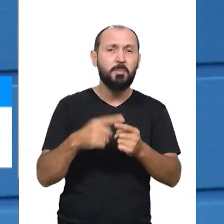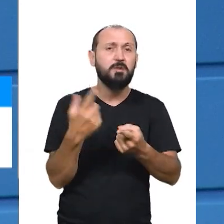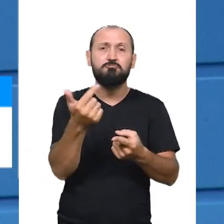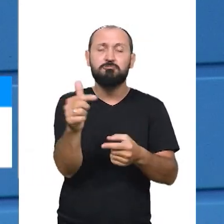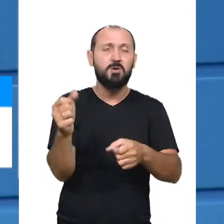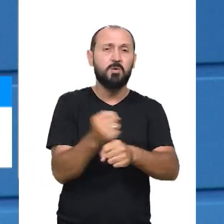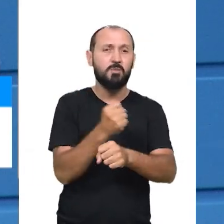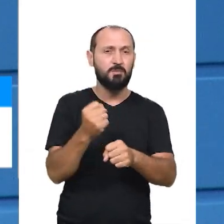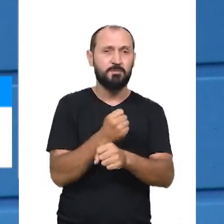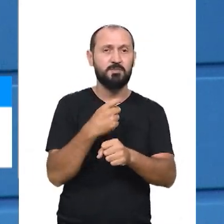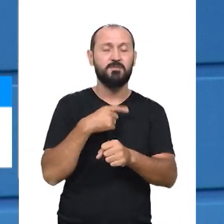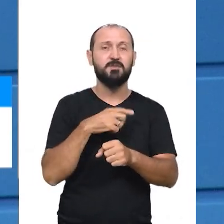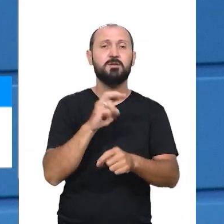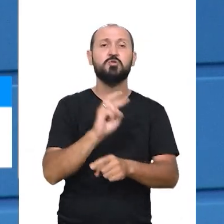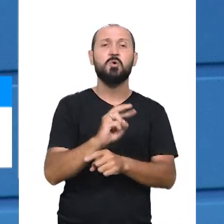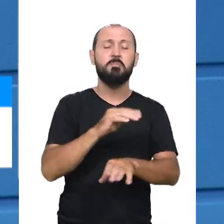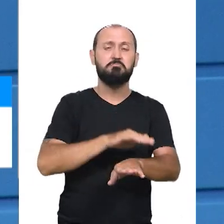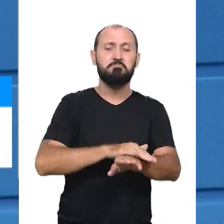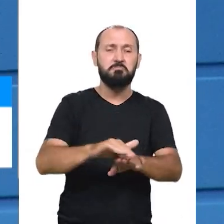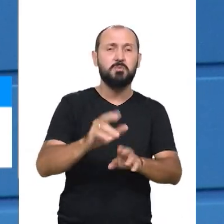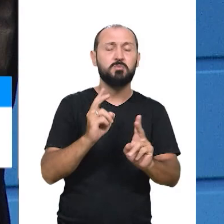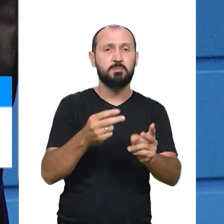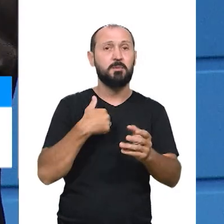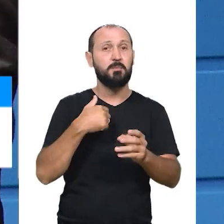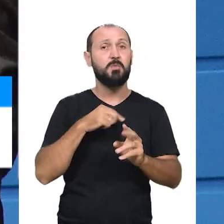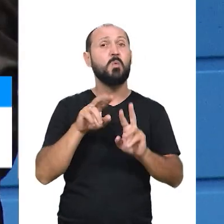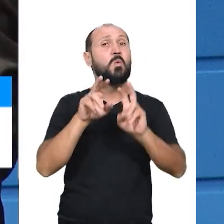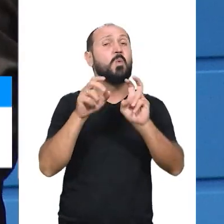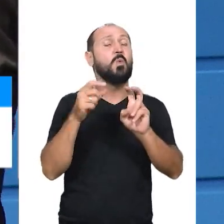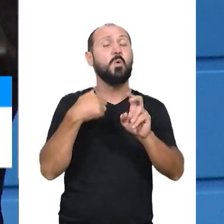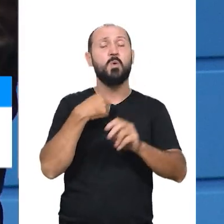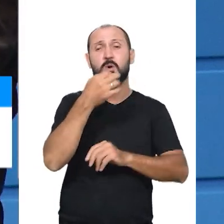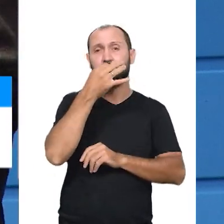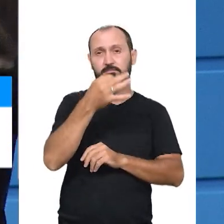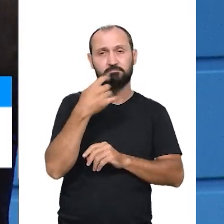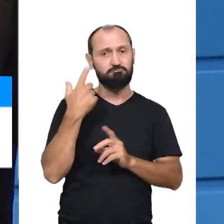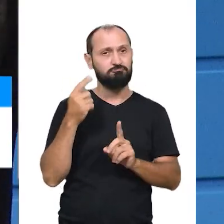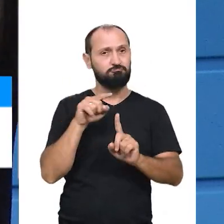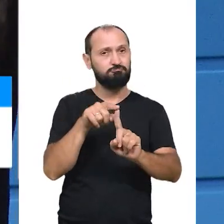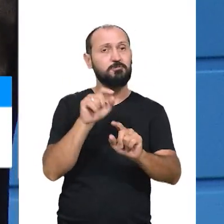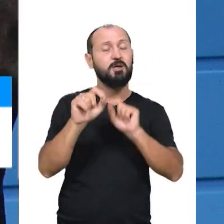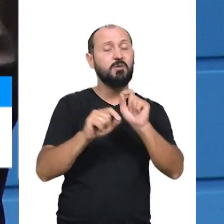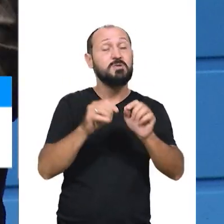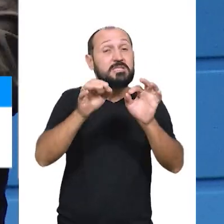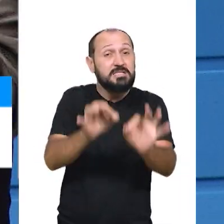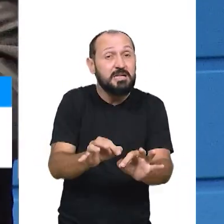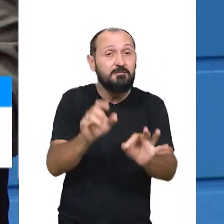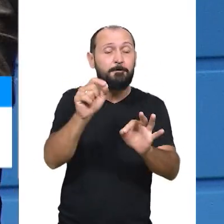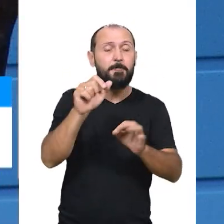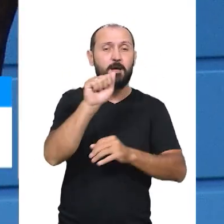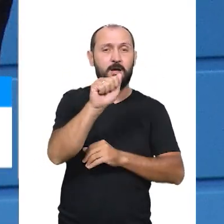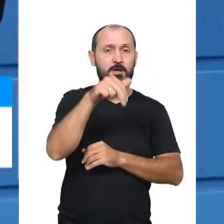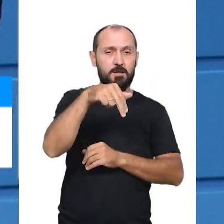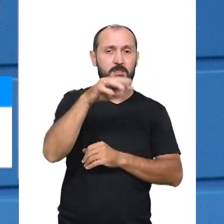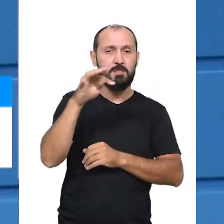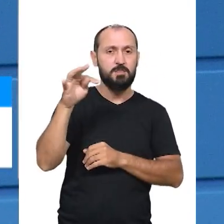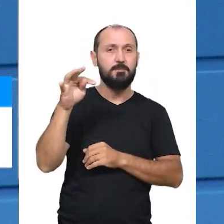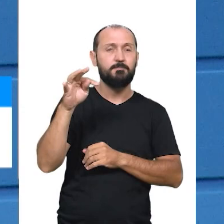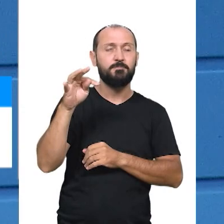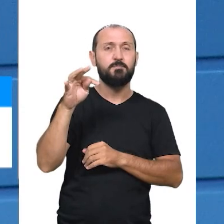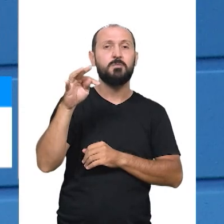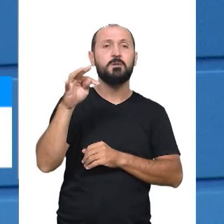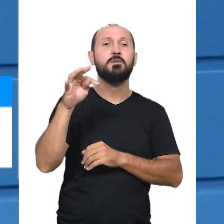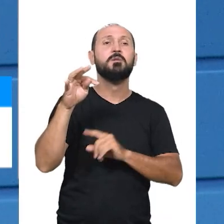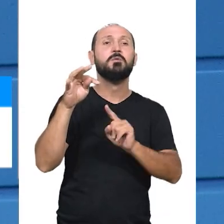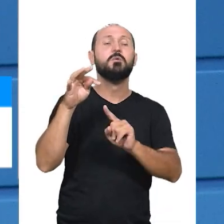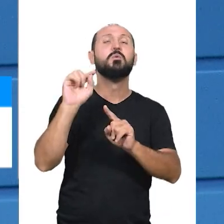empregos, porque não vamos ter as obras, vai ter simplesmente a manutenção. Na minha tese, teria o mais correto, era a